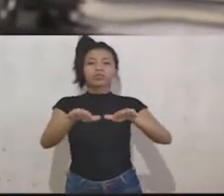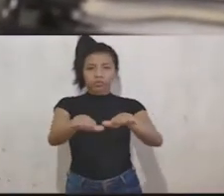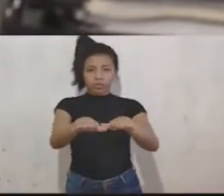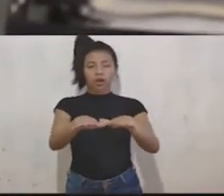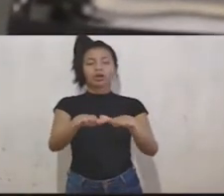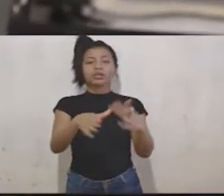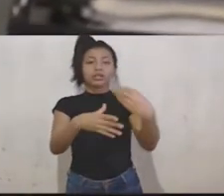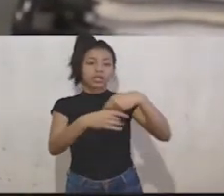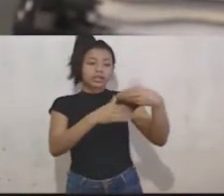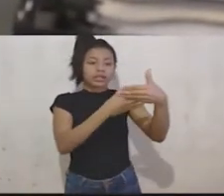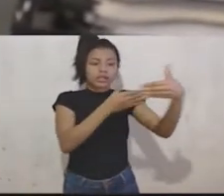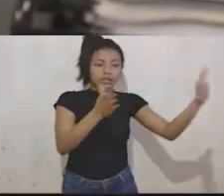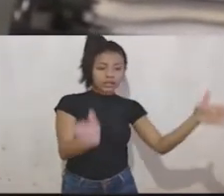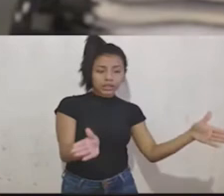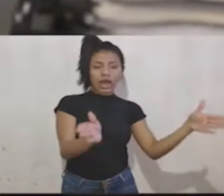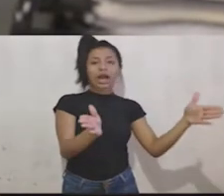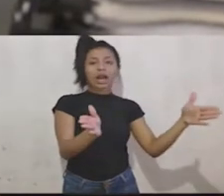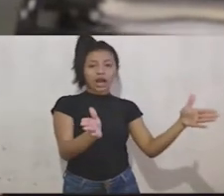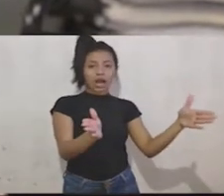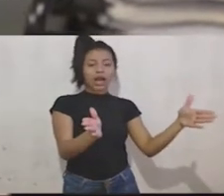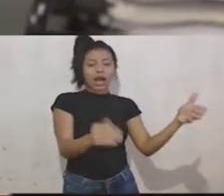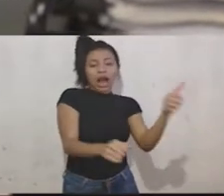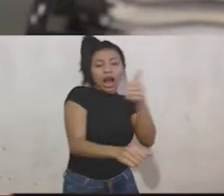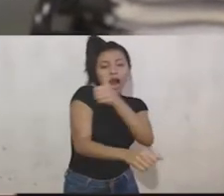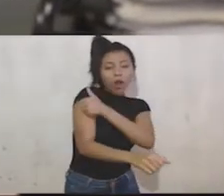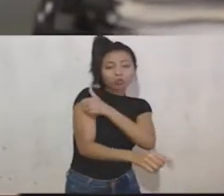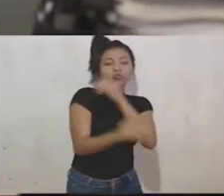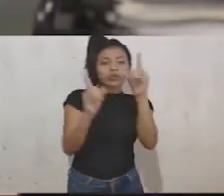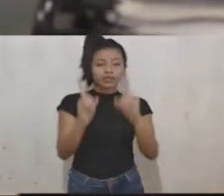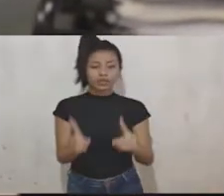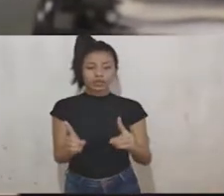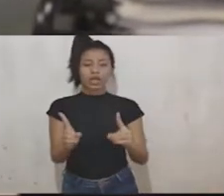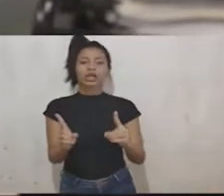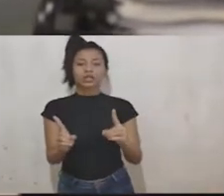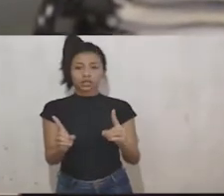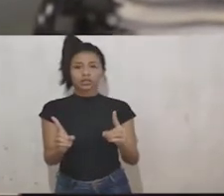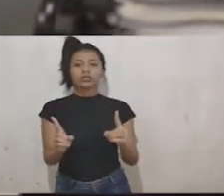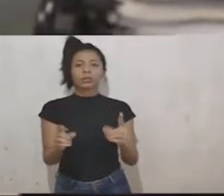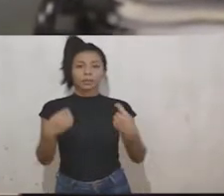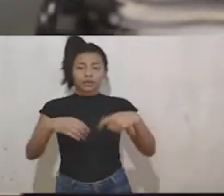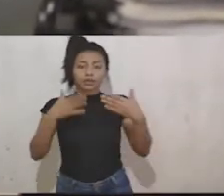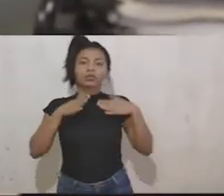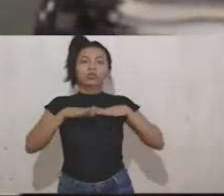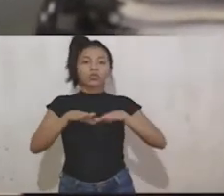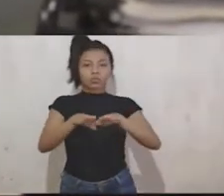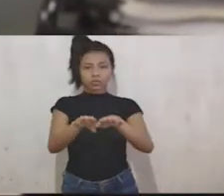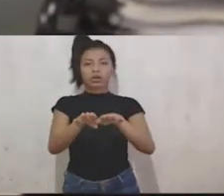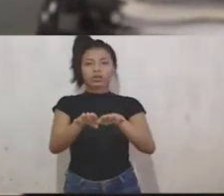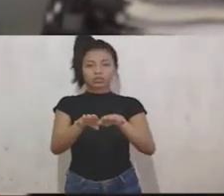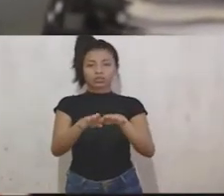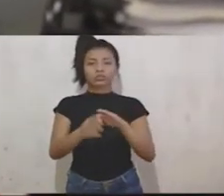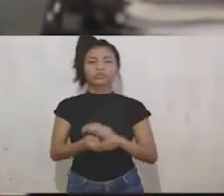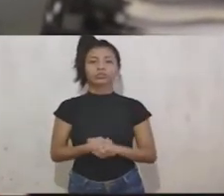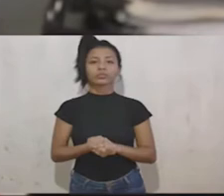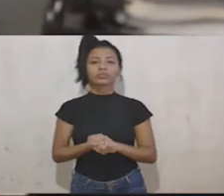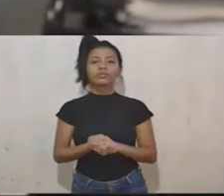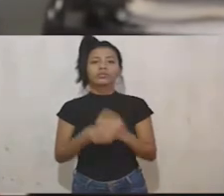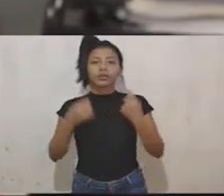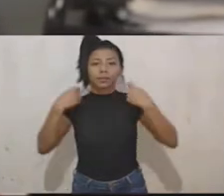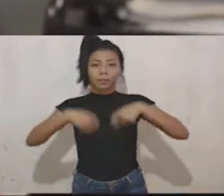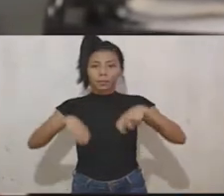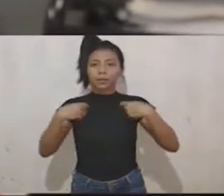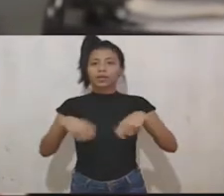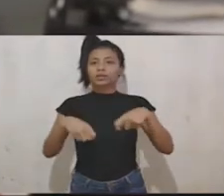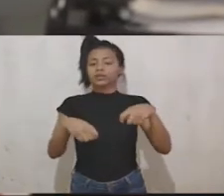de aula comum, porque esse é um dos objetivos da escola, está garantindo o acesso, a inclusão